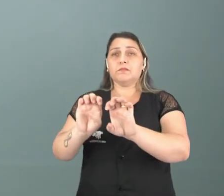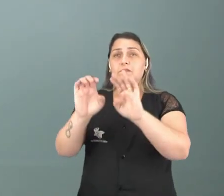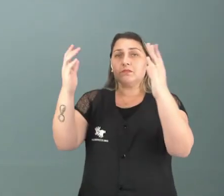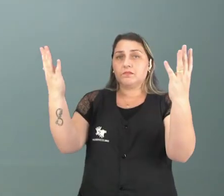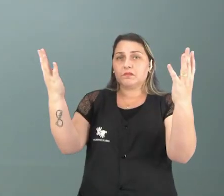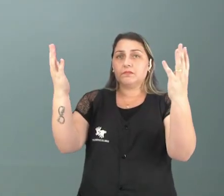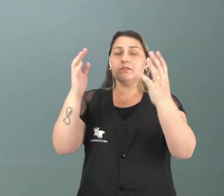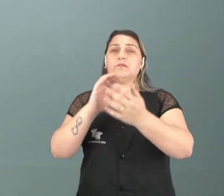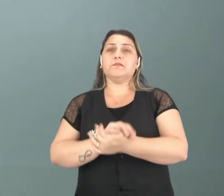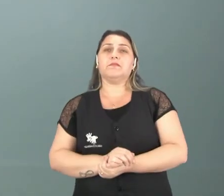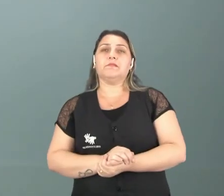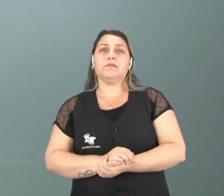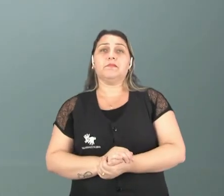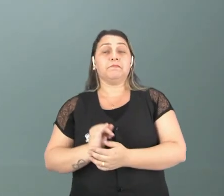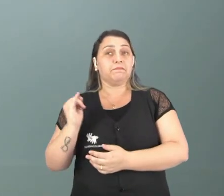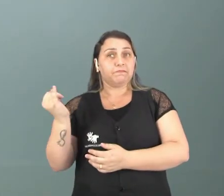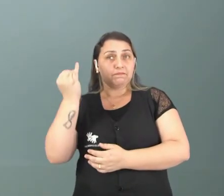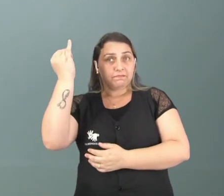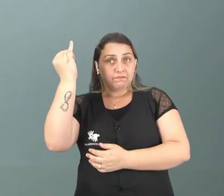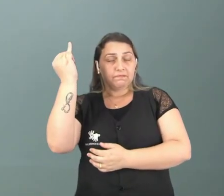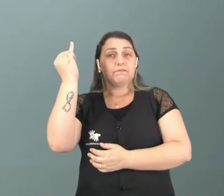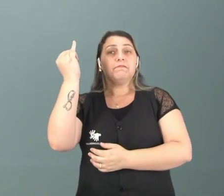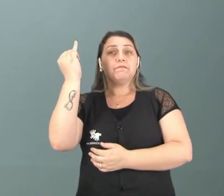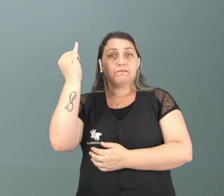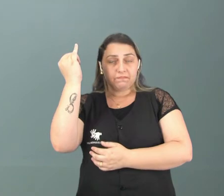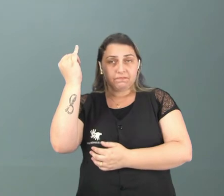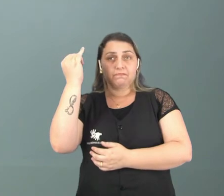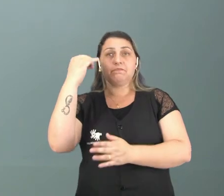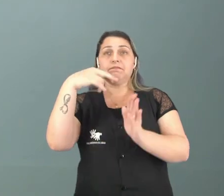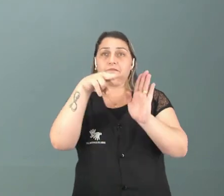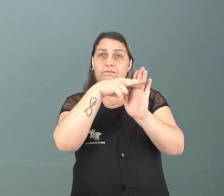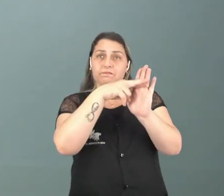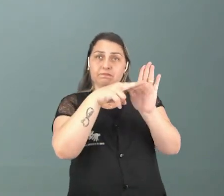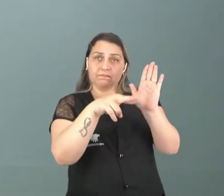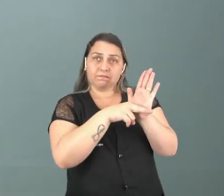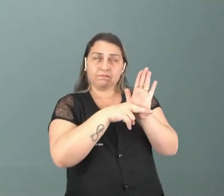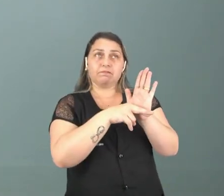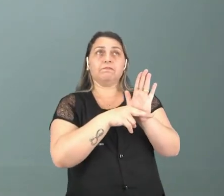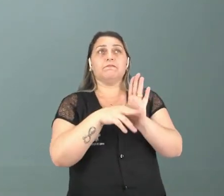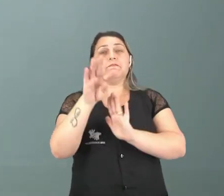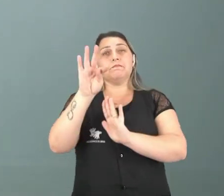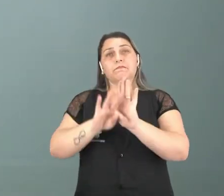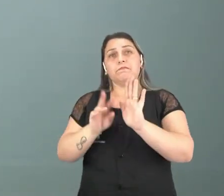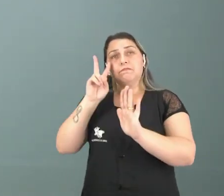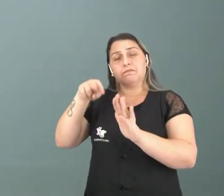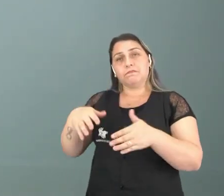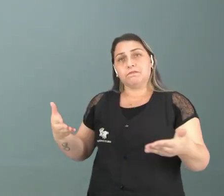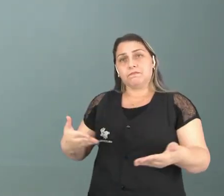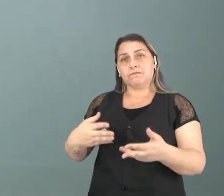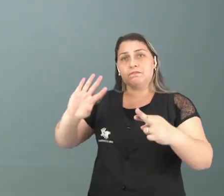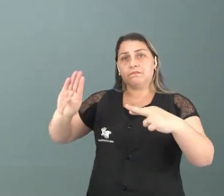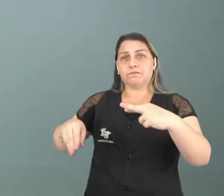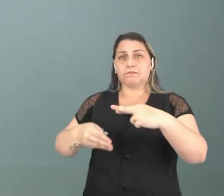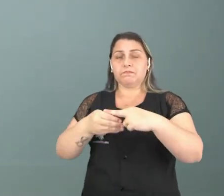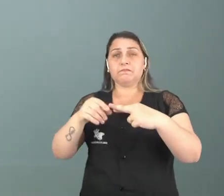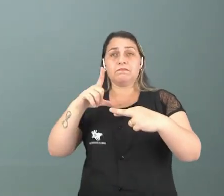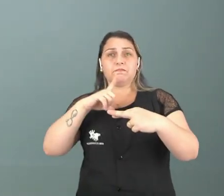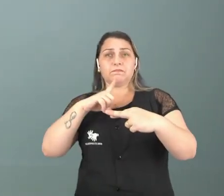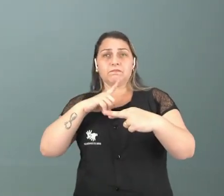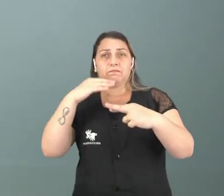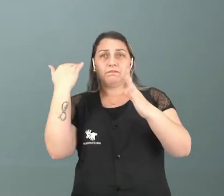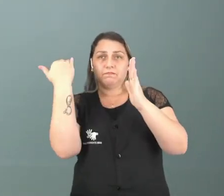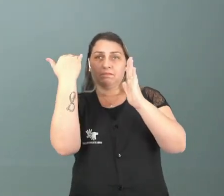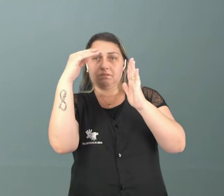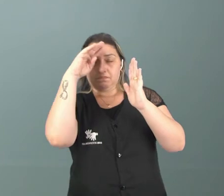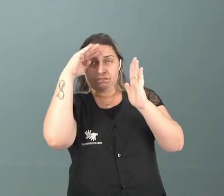evento, tá? É importante seguir esses critérios aí. Nesse texto que a gente está vendo hoje, que é resenha, e a gente tem que seguir esses critérios,